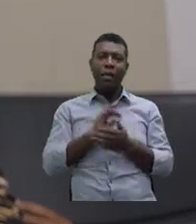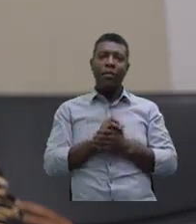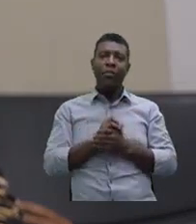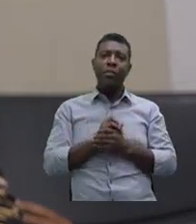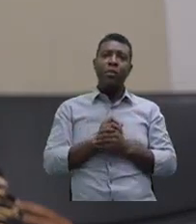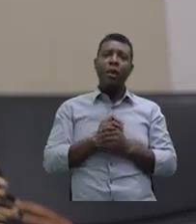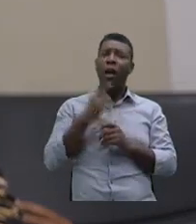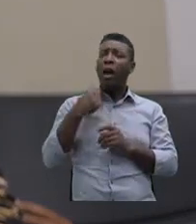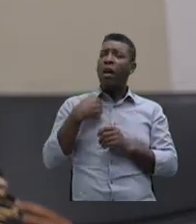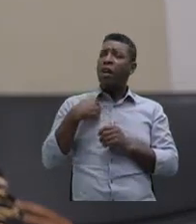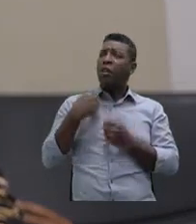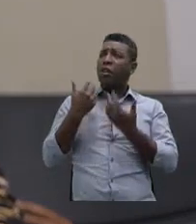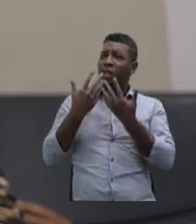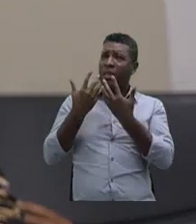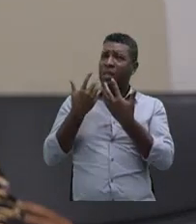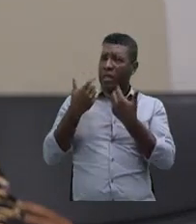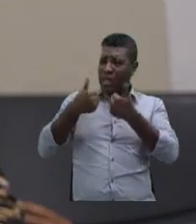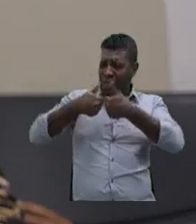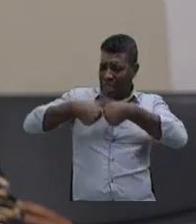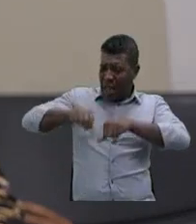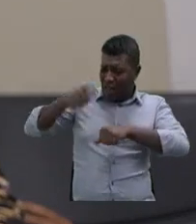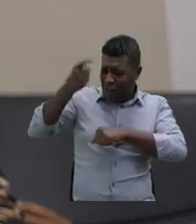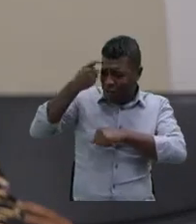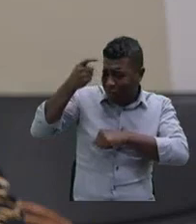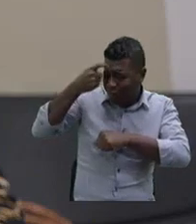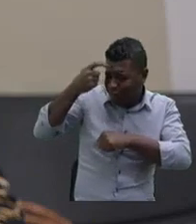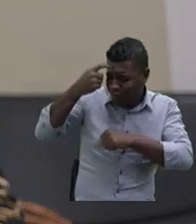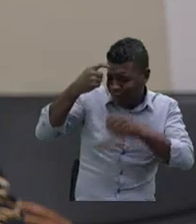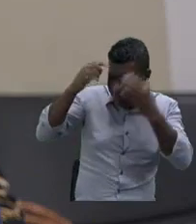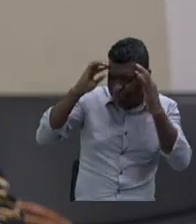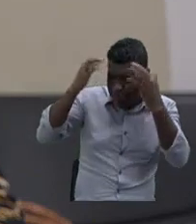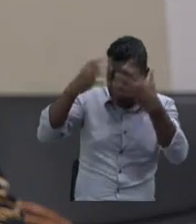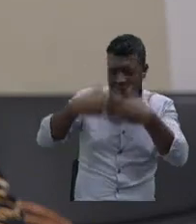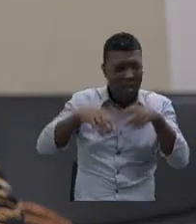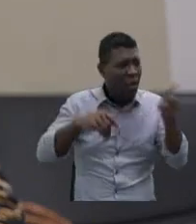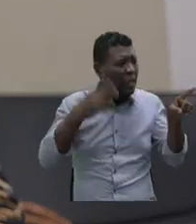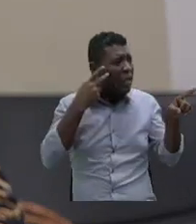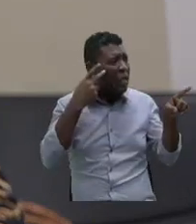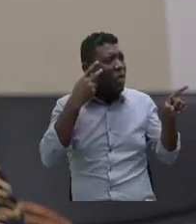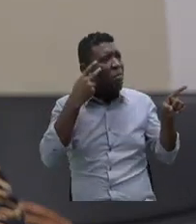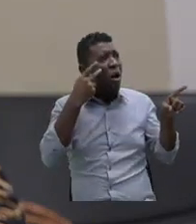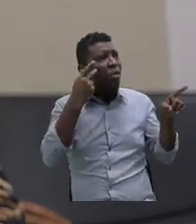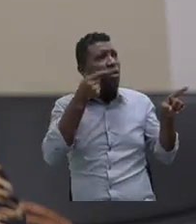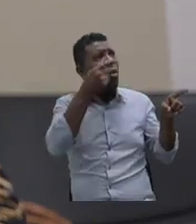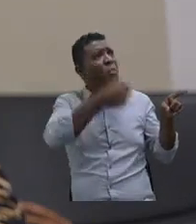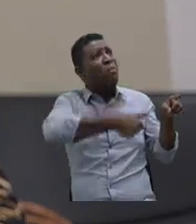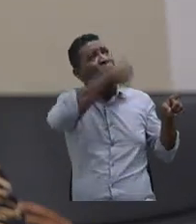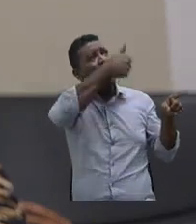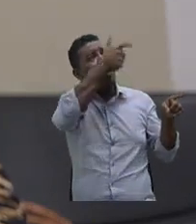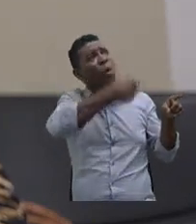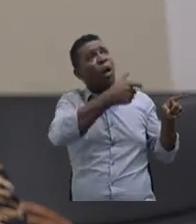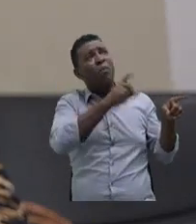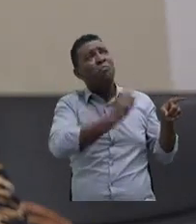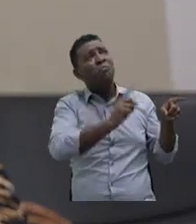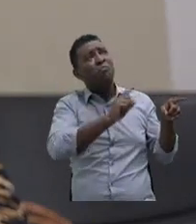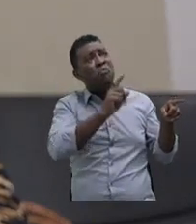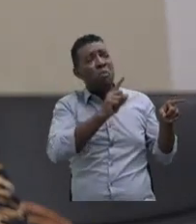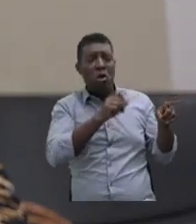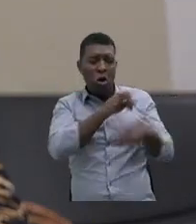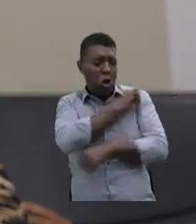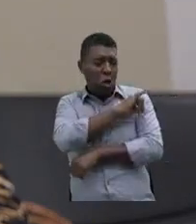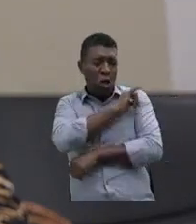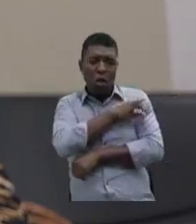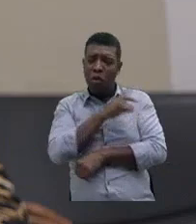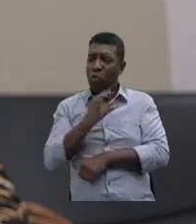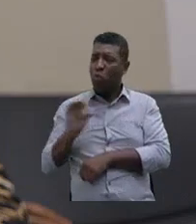em primeiro lugar nas atividades turísticas e não São Paulo ou não Rio de Janeiro. É devido à diversidade do nosso